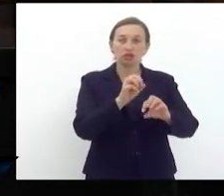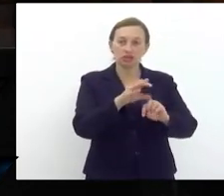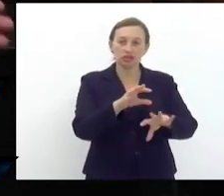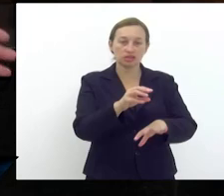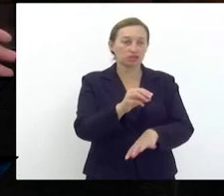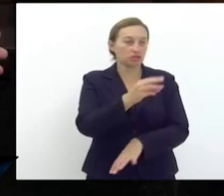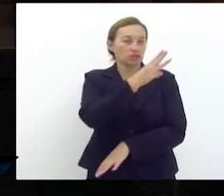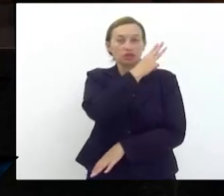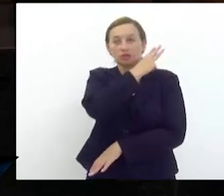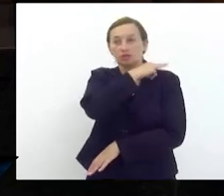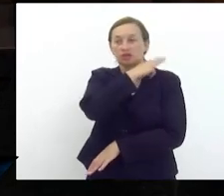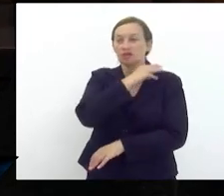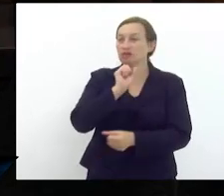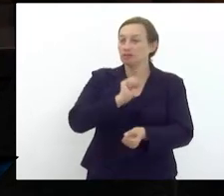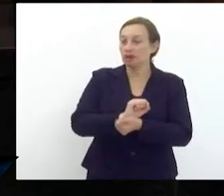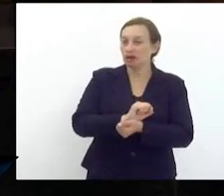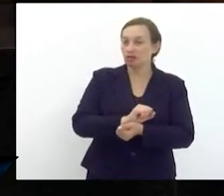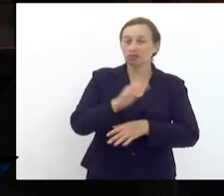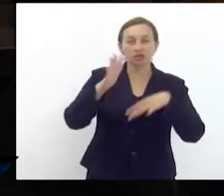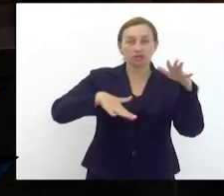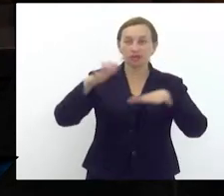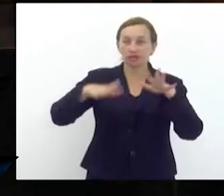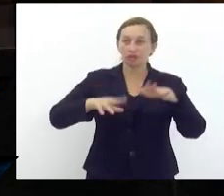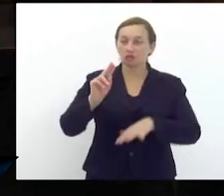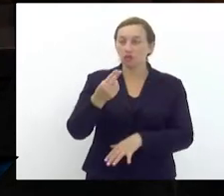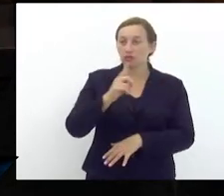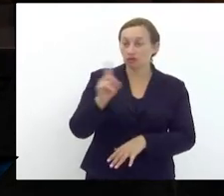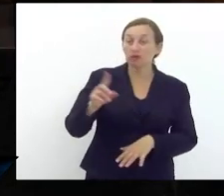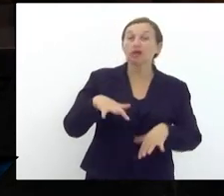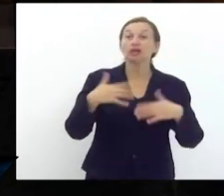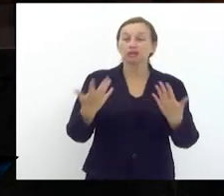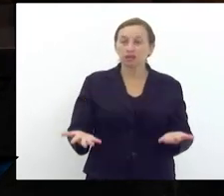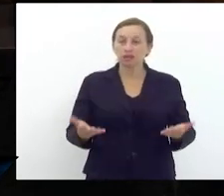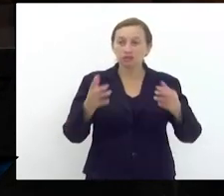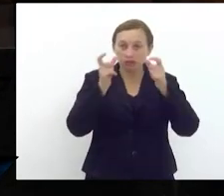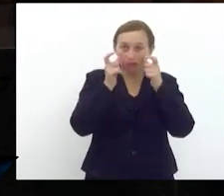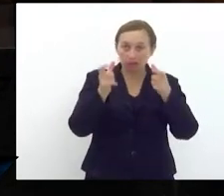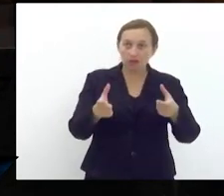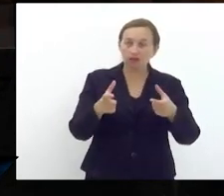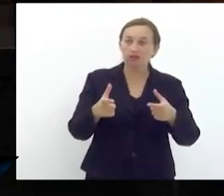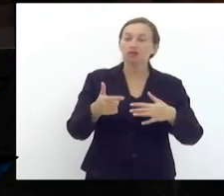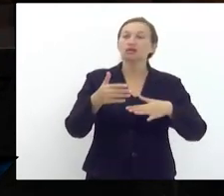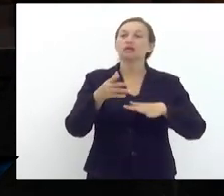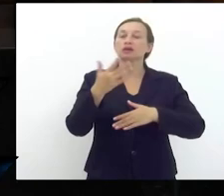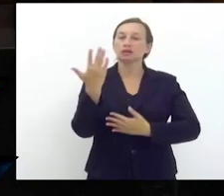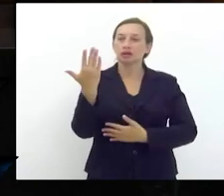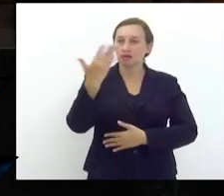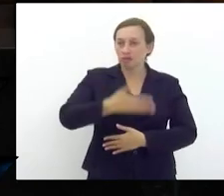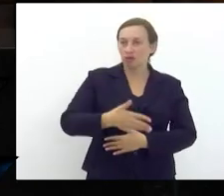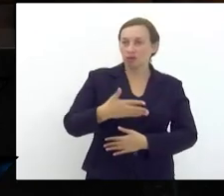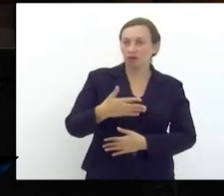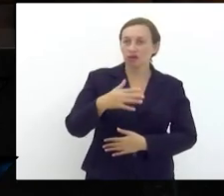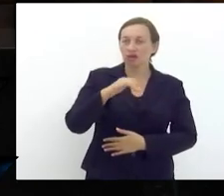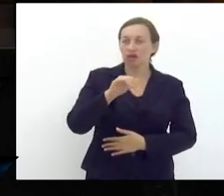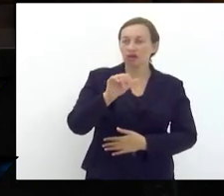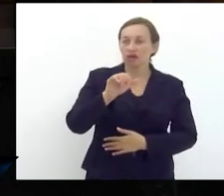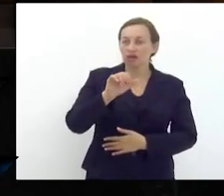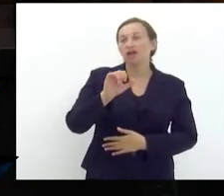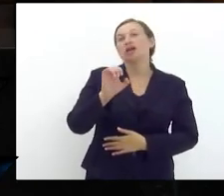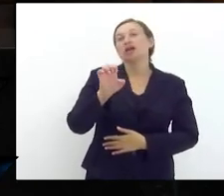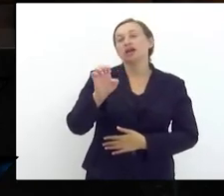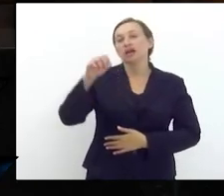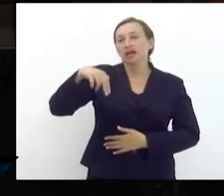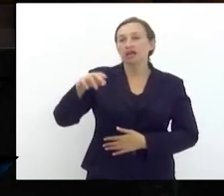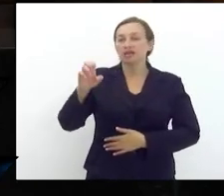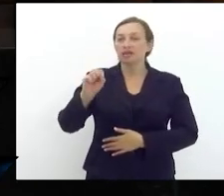se você parou os seus estudos no ensino fundamental ou não então fiquem atento na prova do Encceja procura no Google se